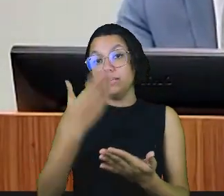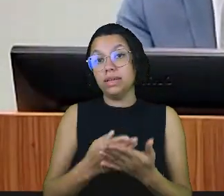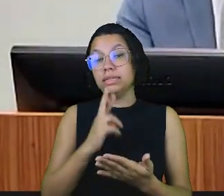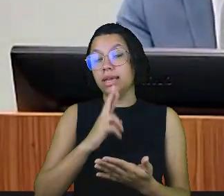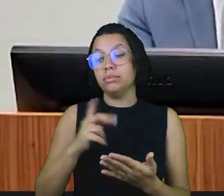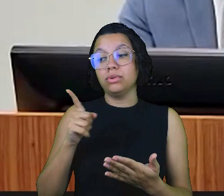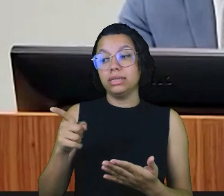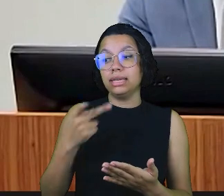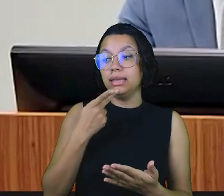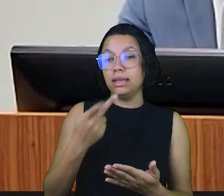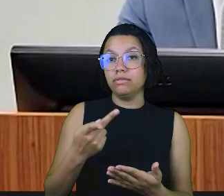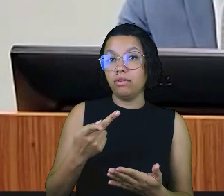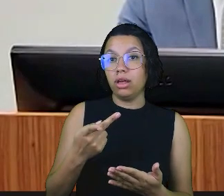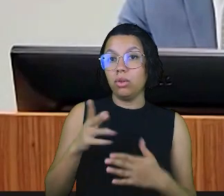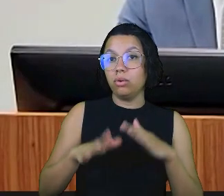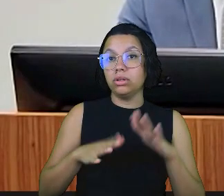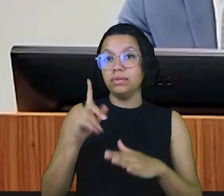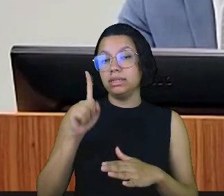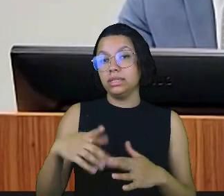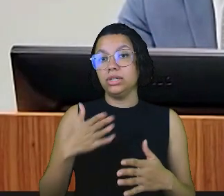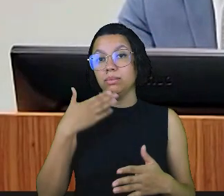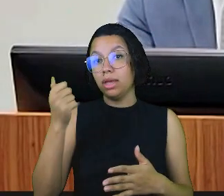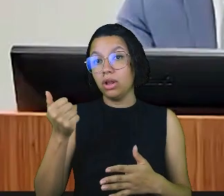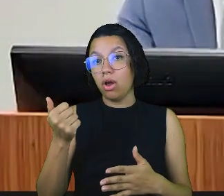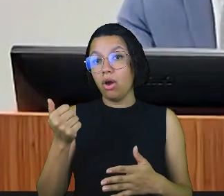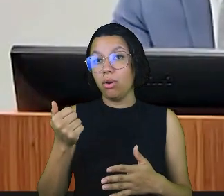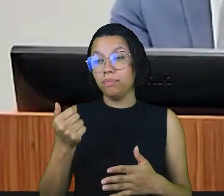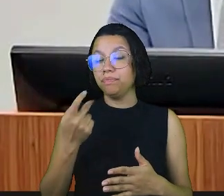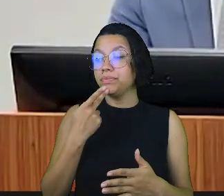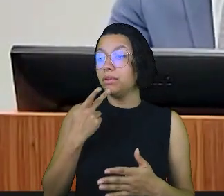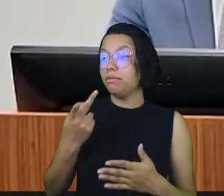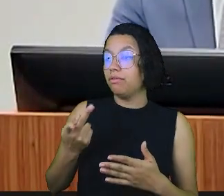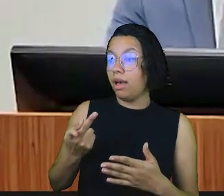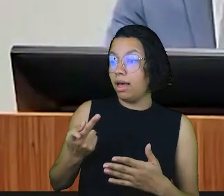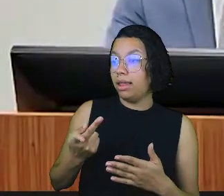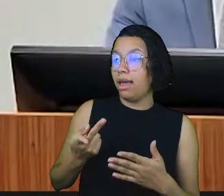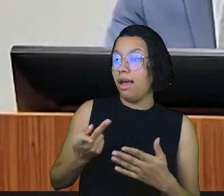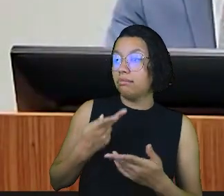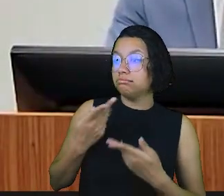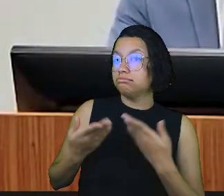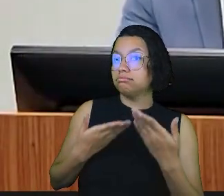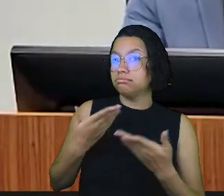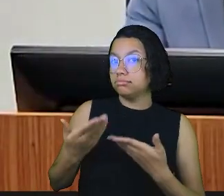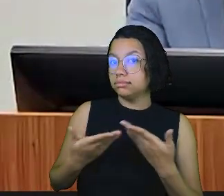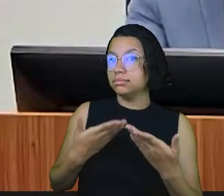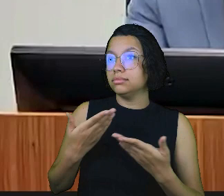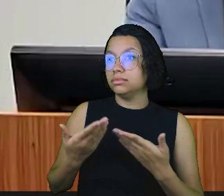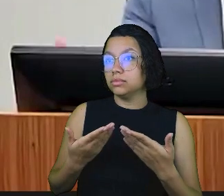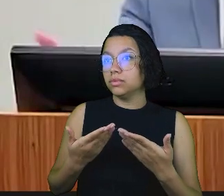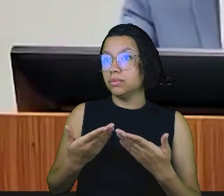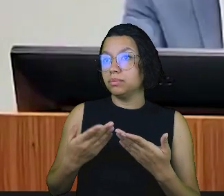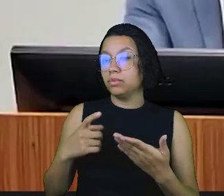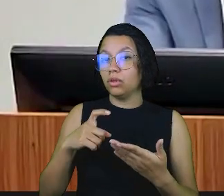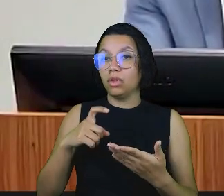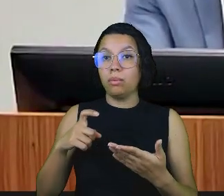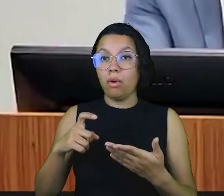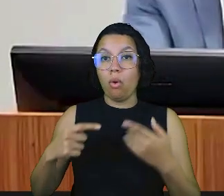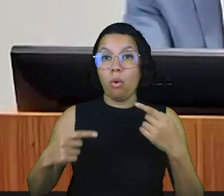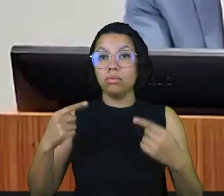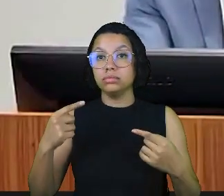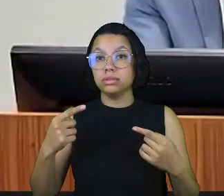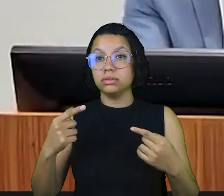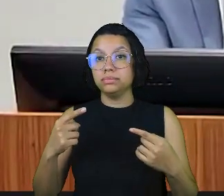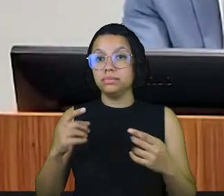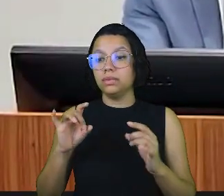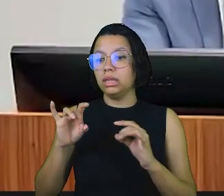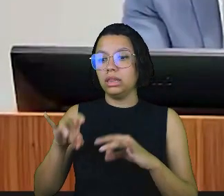negociar aqui com o meu ex-adverso, que deixa de ser meu ex-adverso e passa a ser meu parceiro na